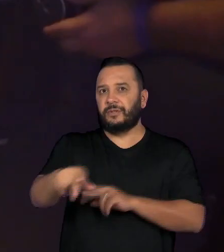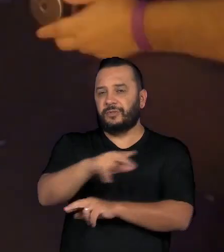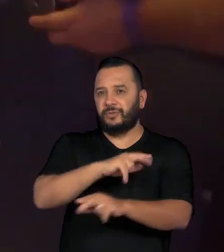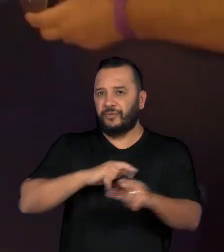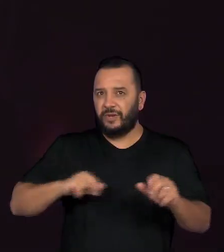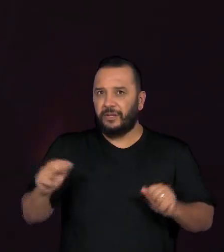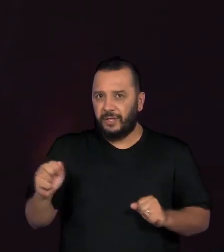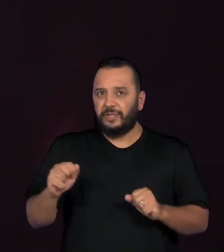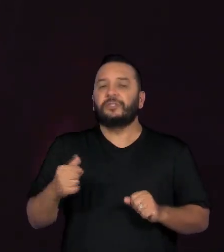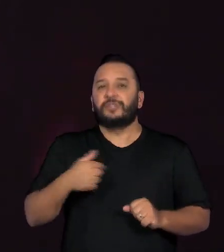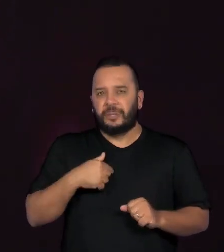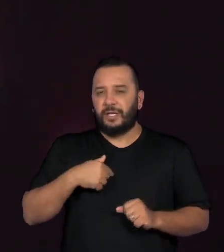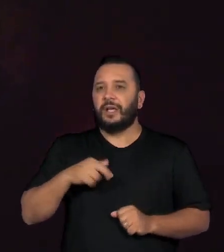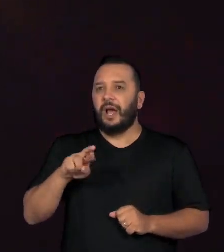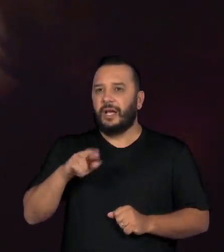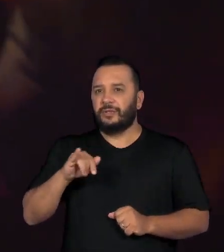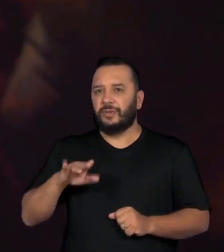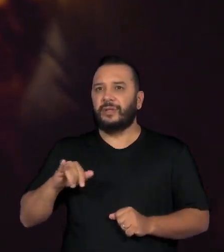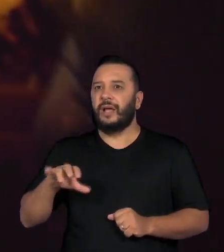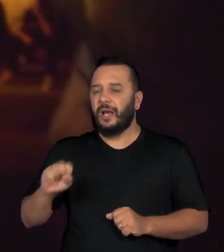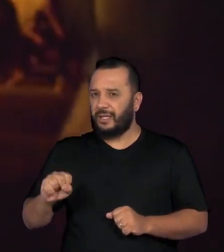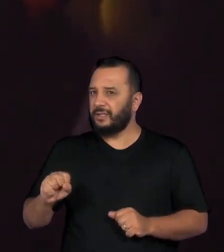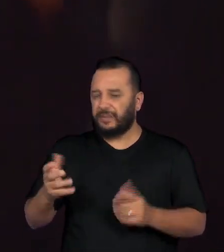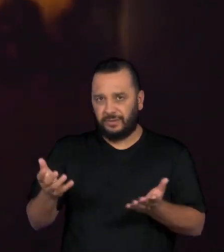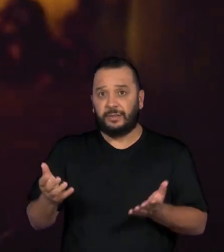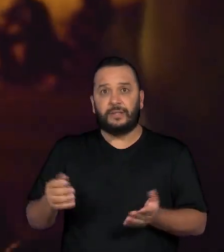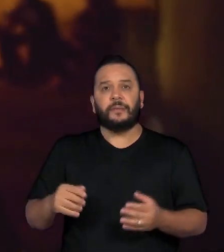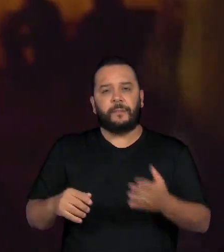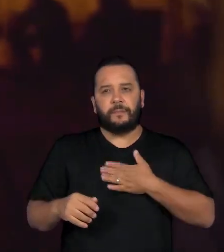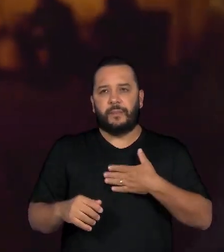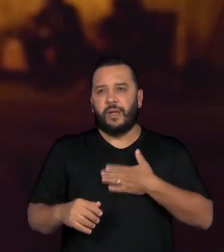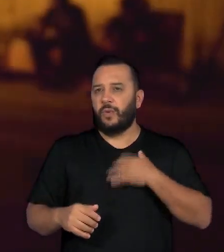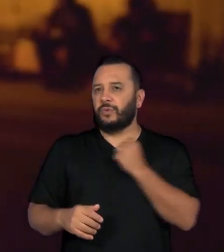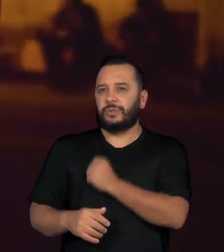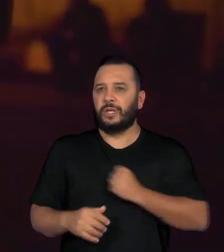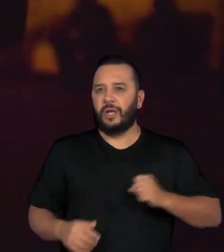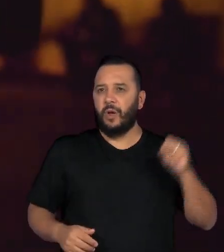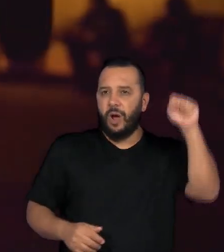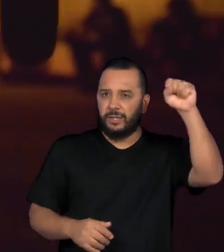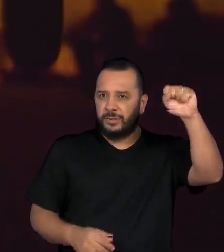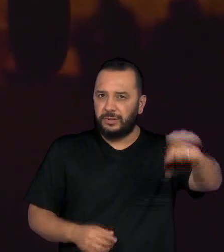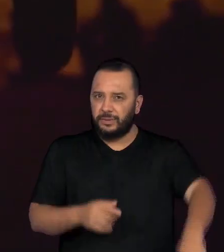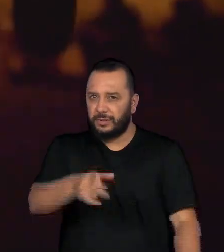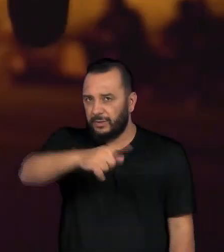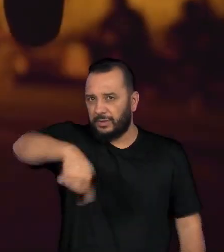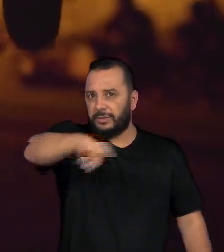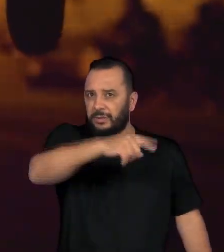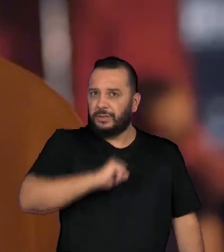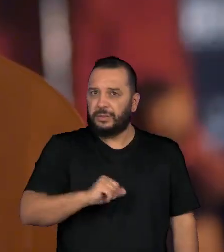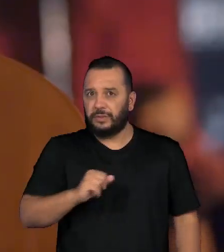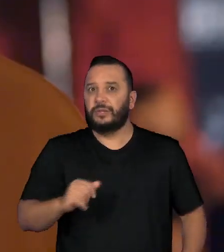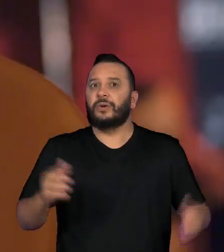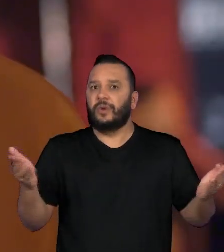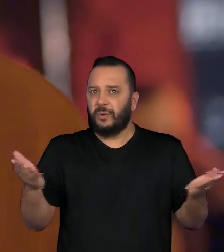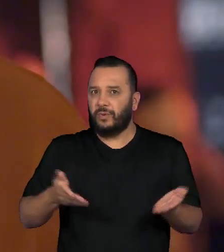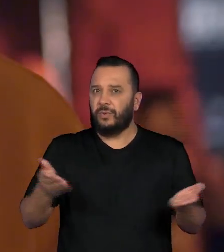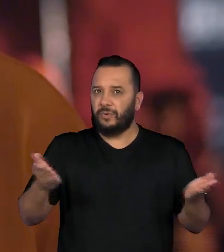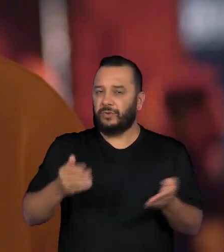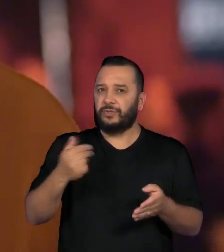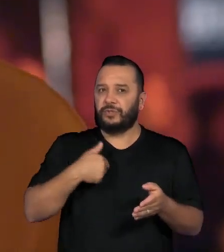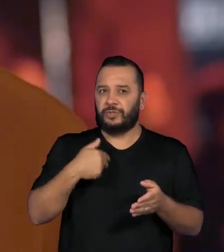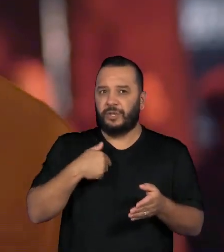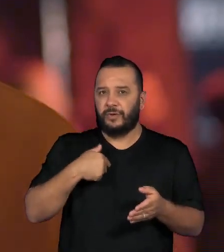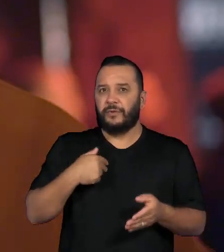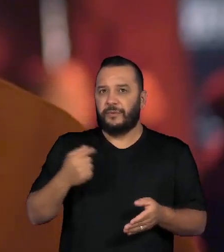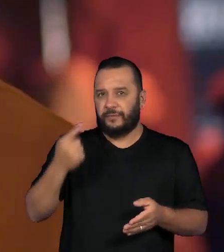religião, Racionais é o pai que eu não tive. Esses caras são meus heróis, moro, meu? E hoje eu leio nas minhas